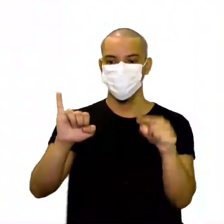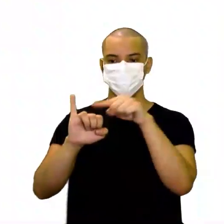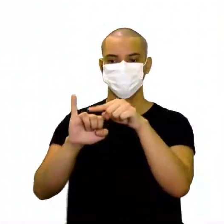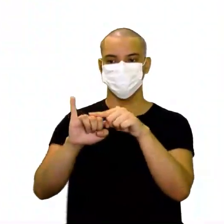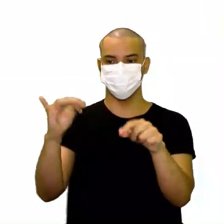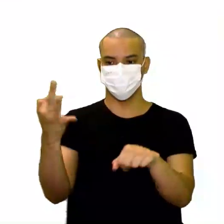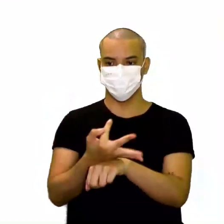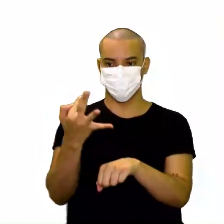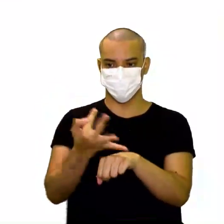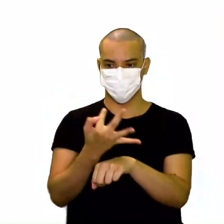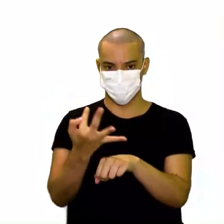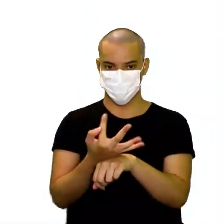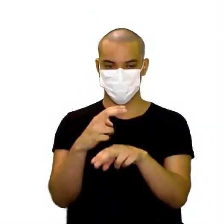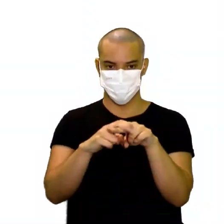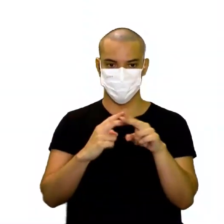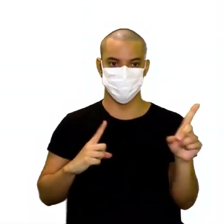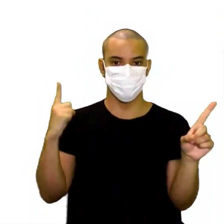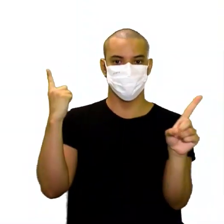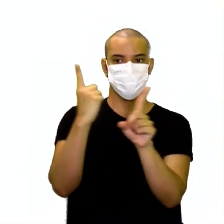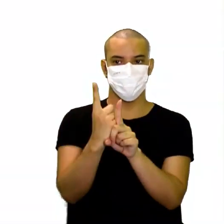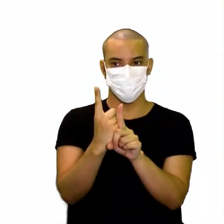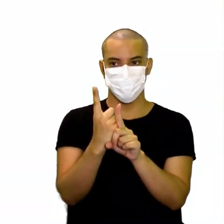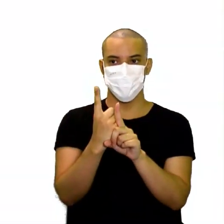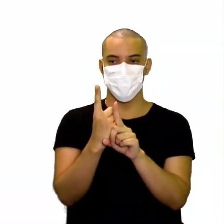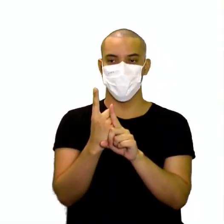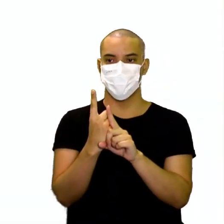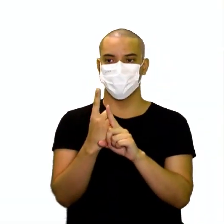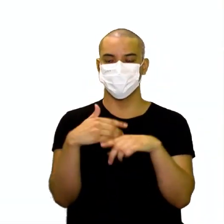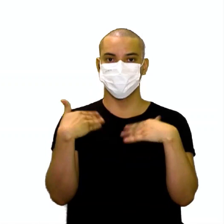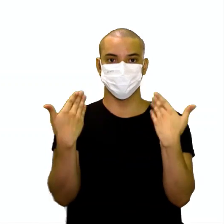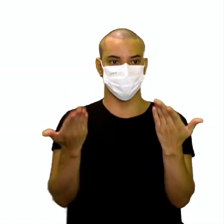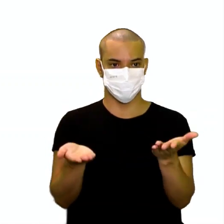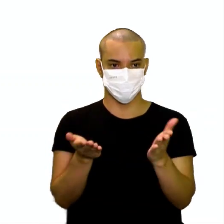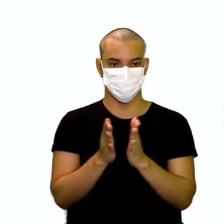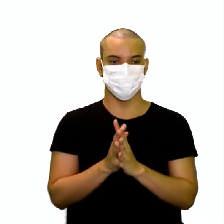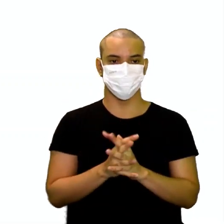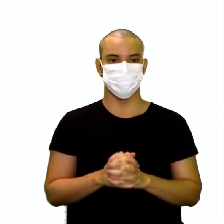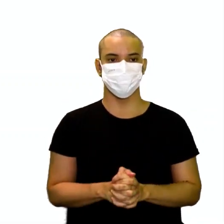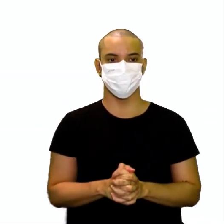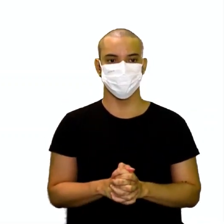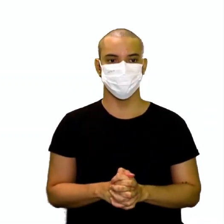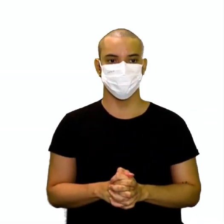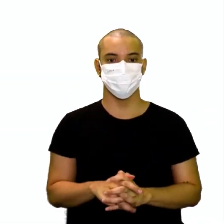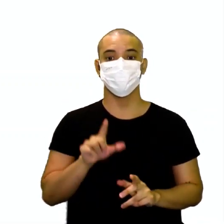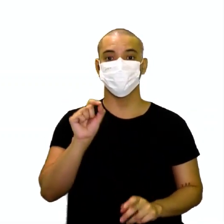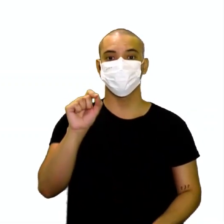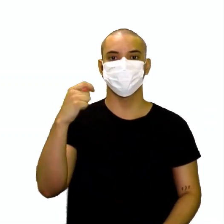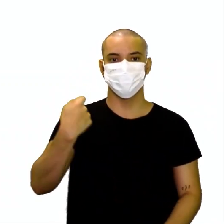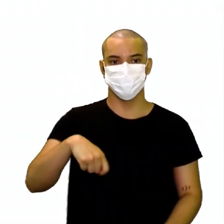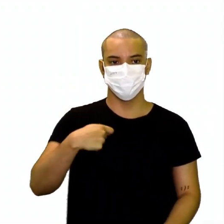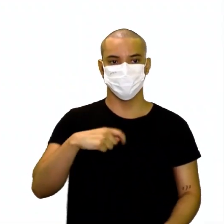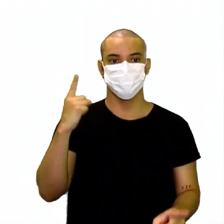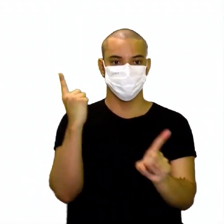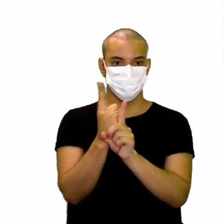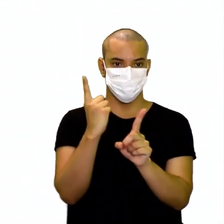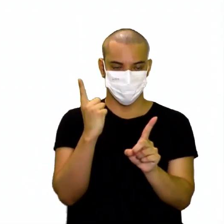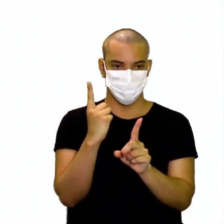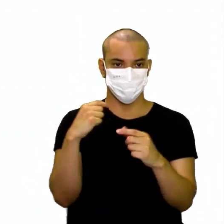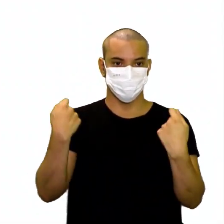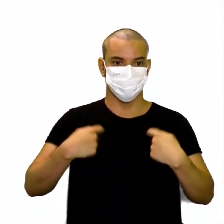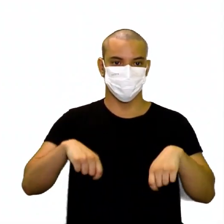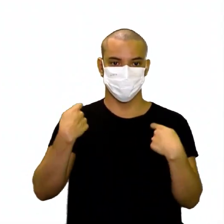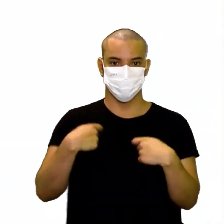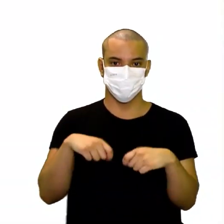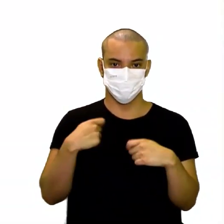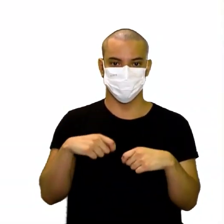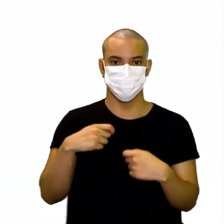vai suportar. Então, vamos encontrar essas correntes aí. Bom, o que a gente precisa para encontrar as correntes? A gente